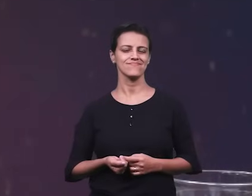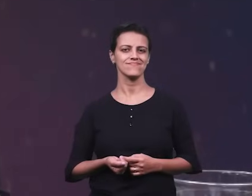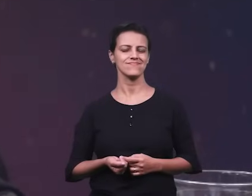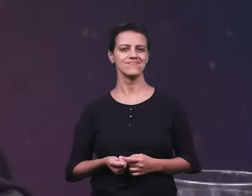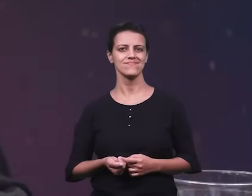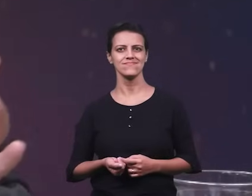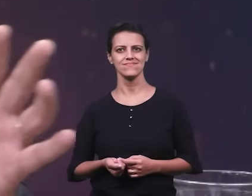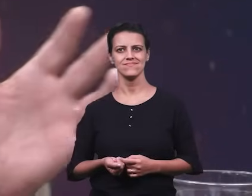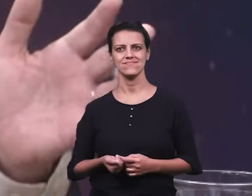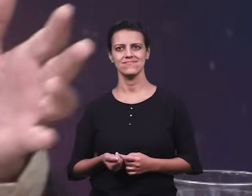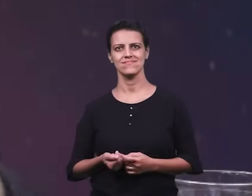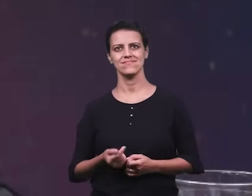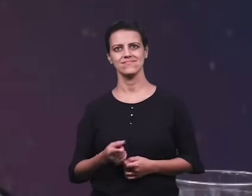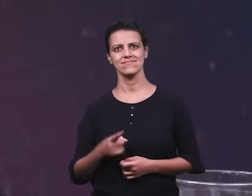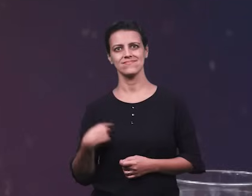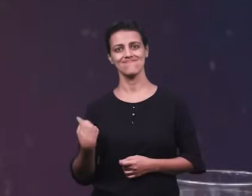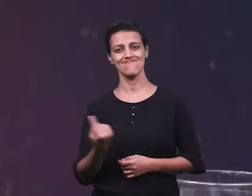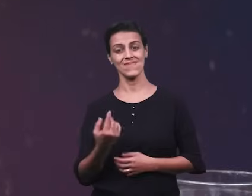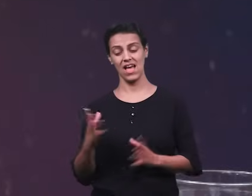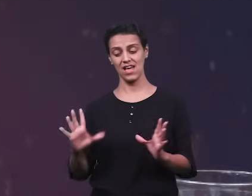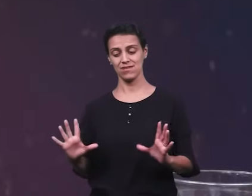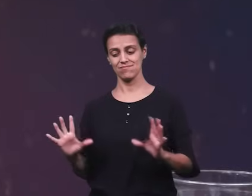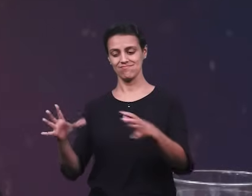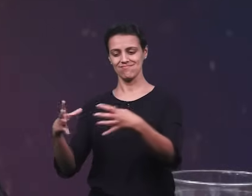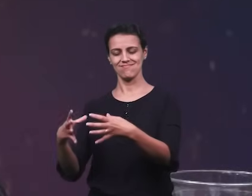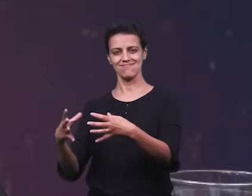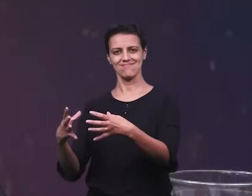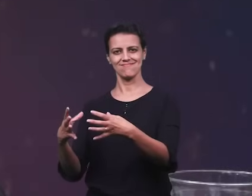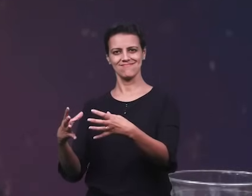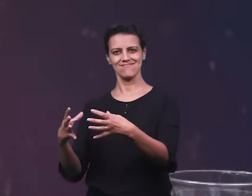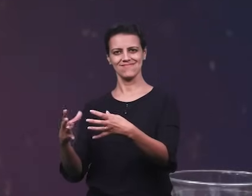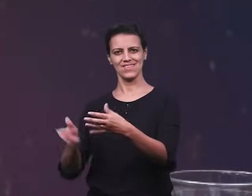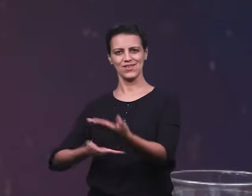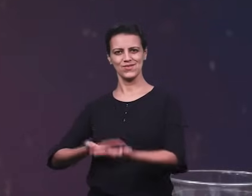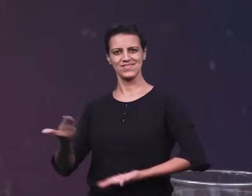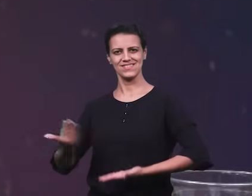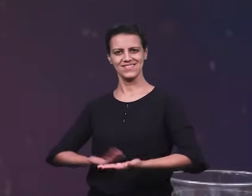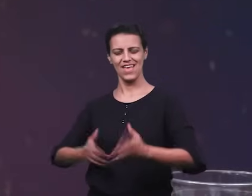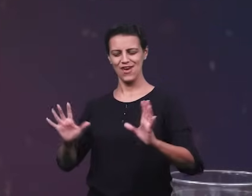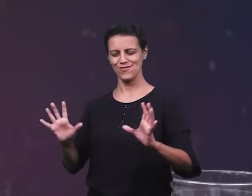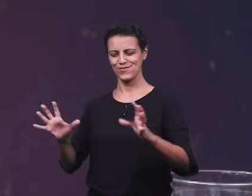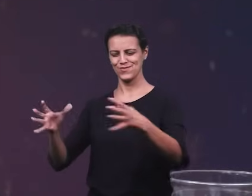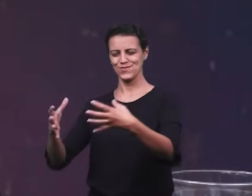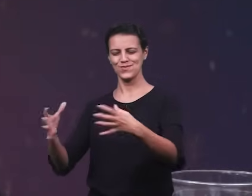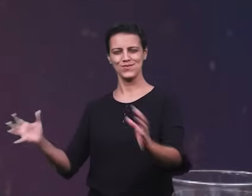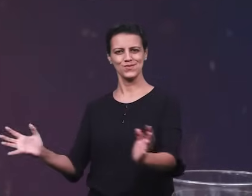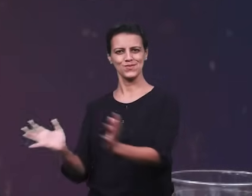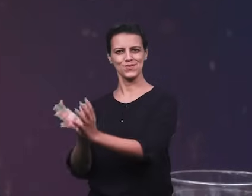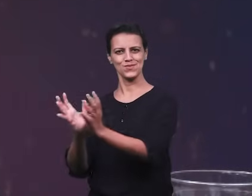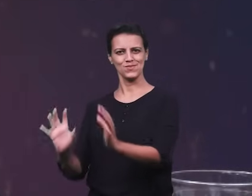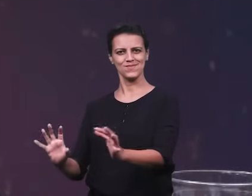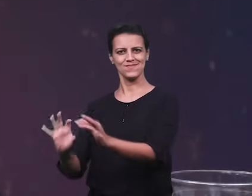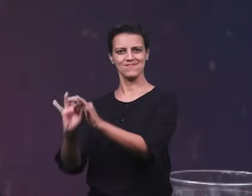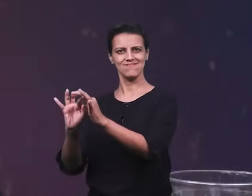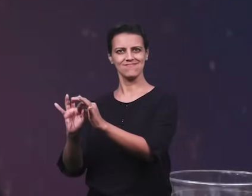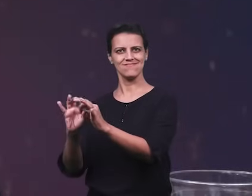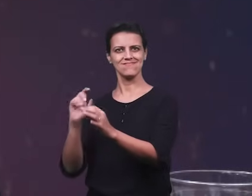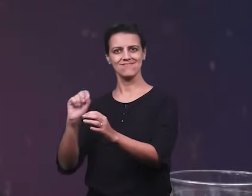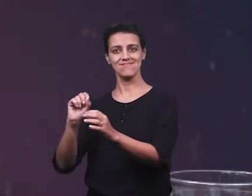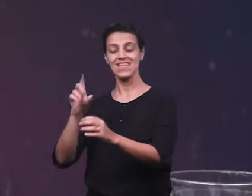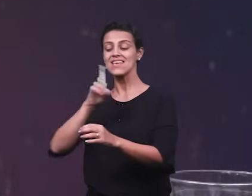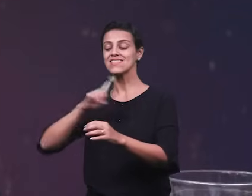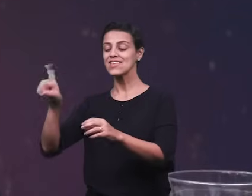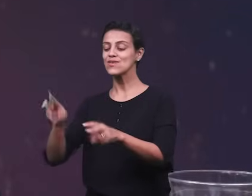de Cristo, quando a igreja se reúne, as informações são captadas. O olhar de pomba que